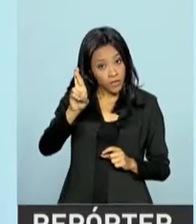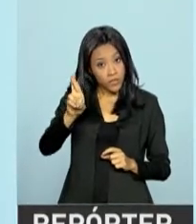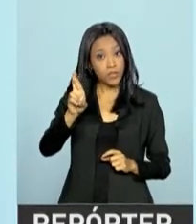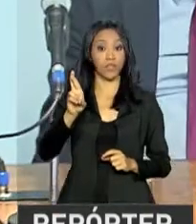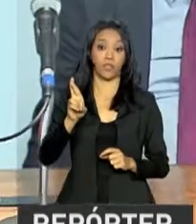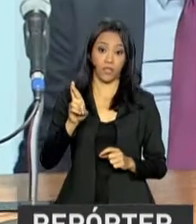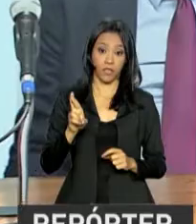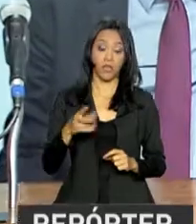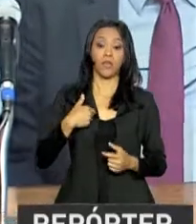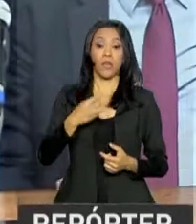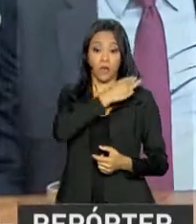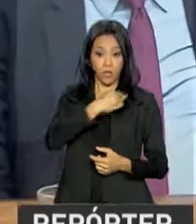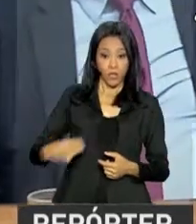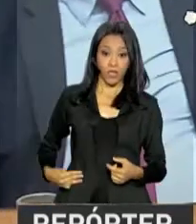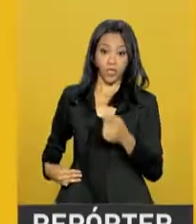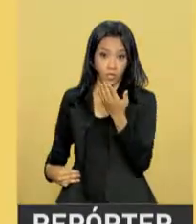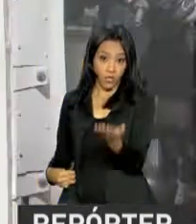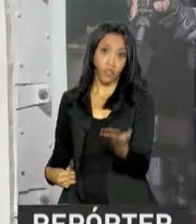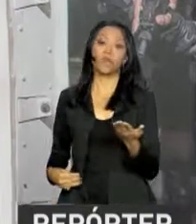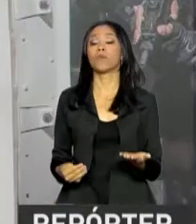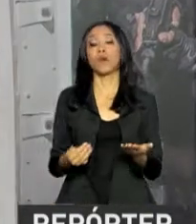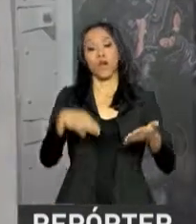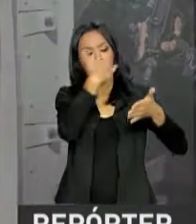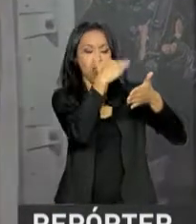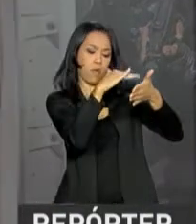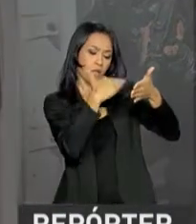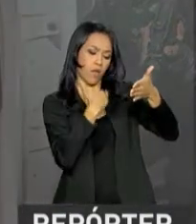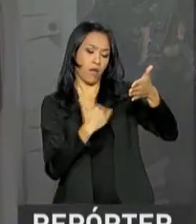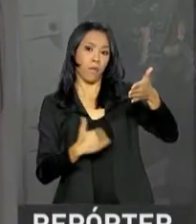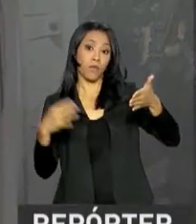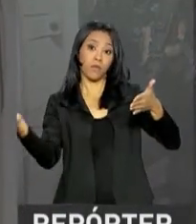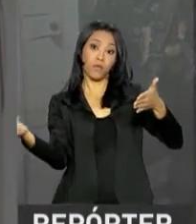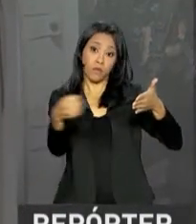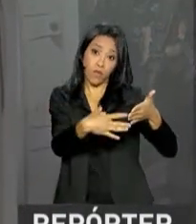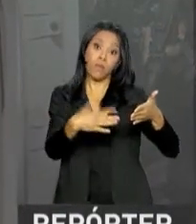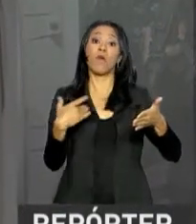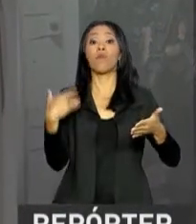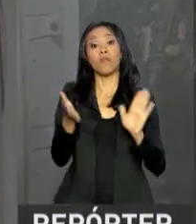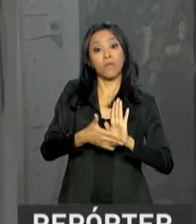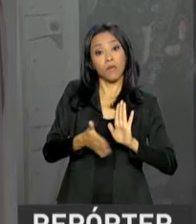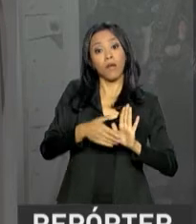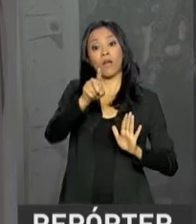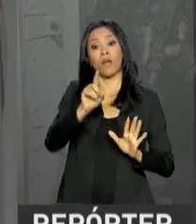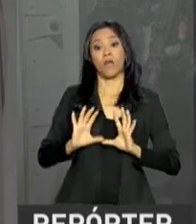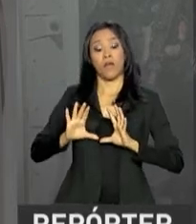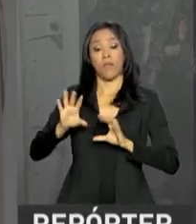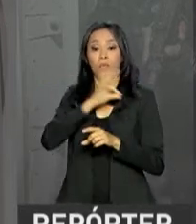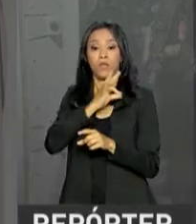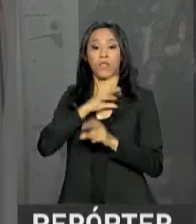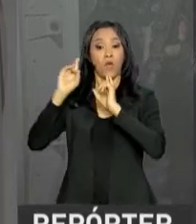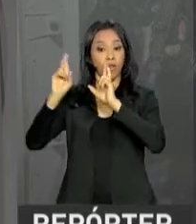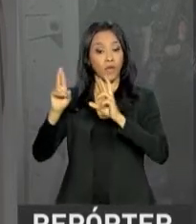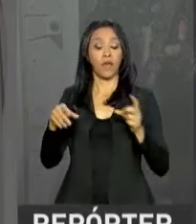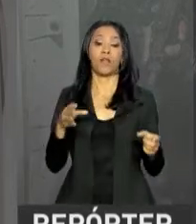presidente do grupo o ministro raul jungmann e listou as primeiras medidas da nova pasta o efetivo da polícia rodoviária federal e da polícia